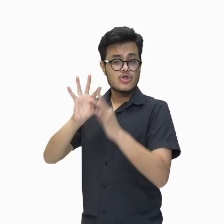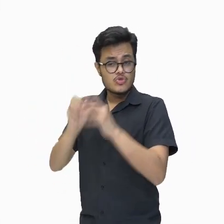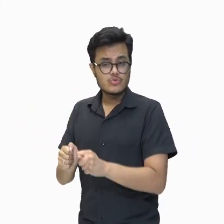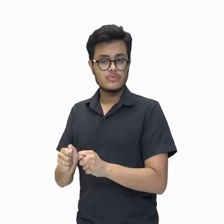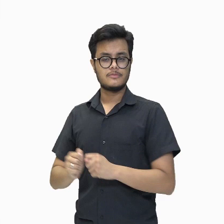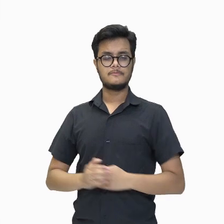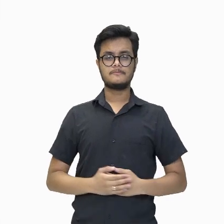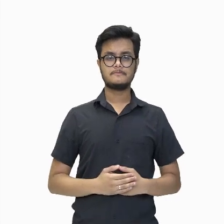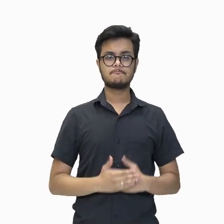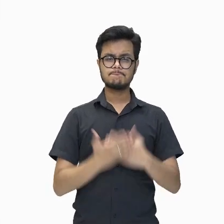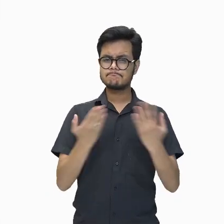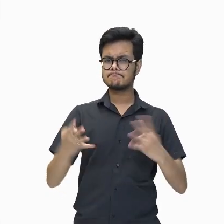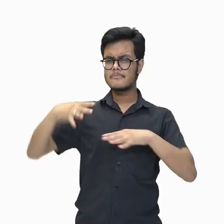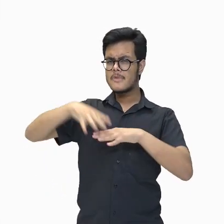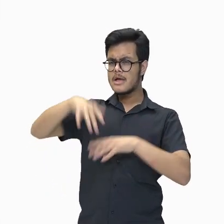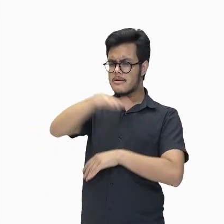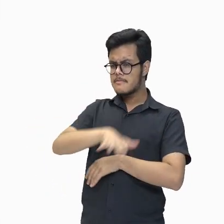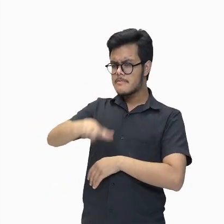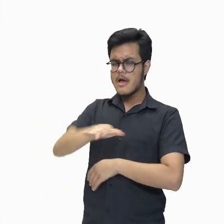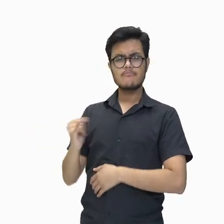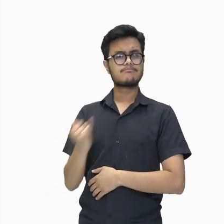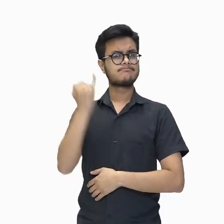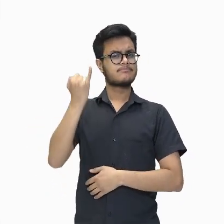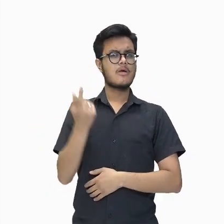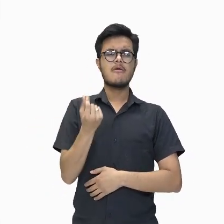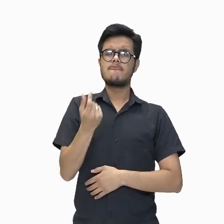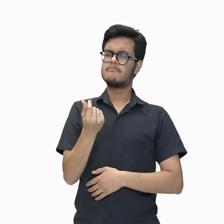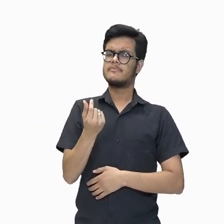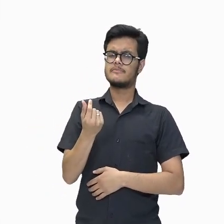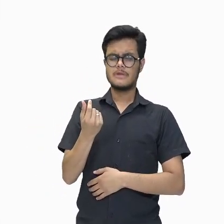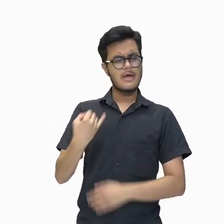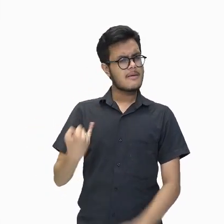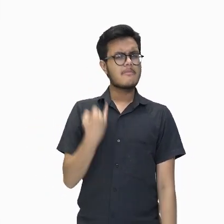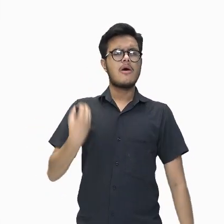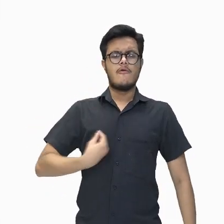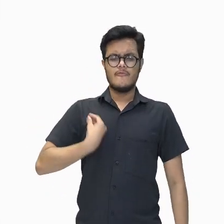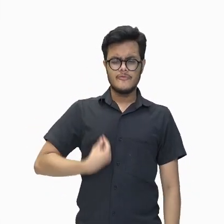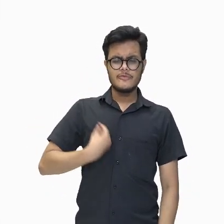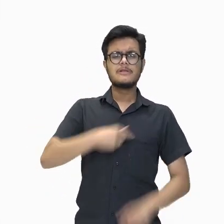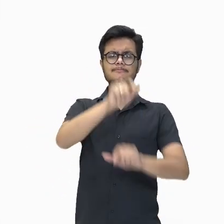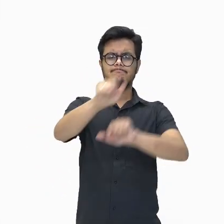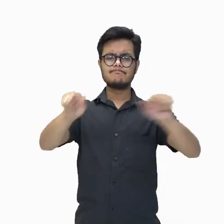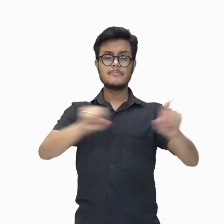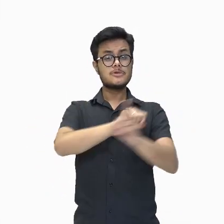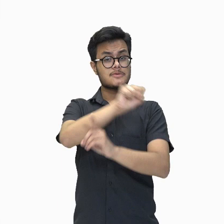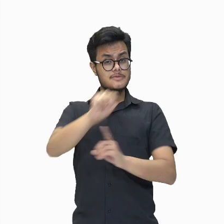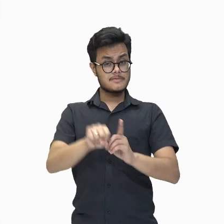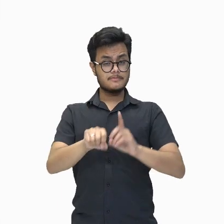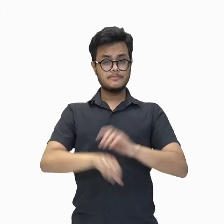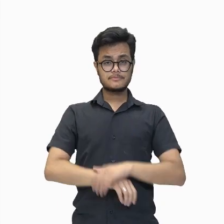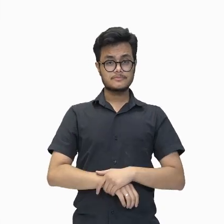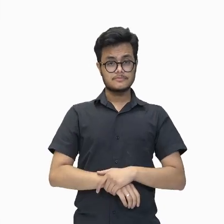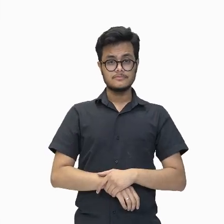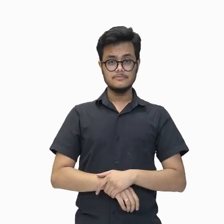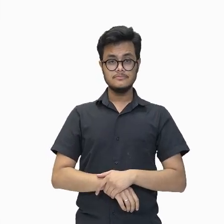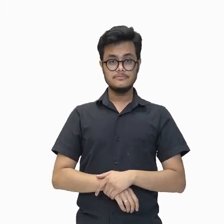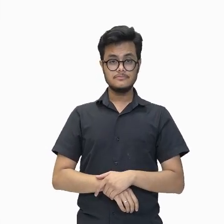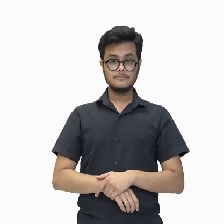forma, a matemática financeira tem uma importância fundamental para a vida das pessoas.